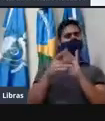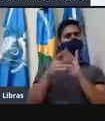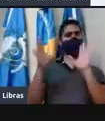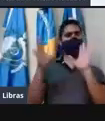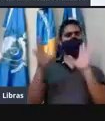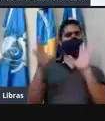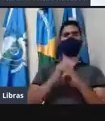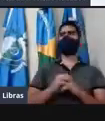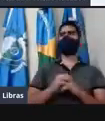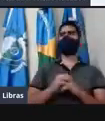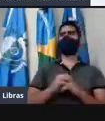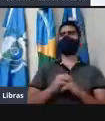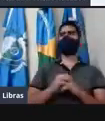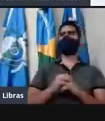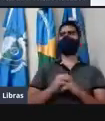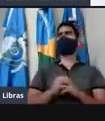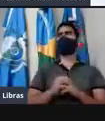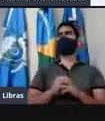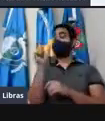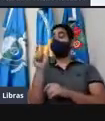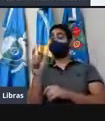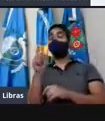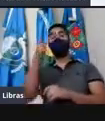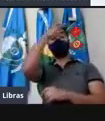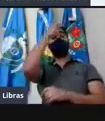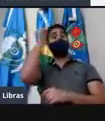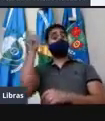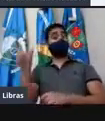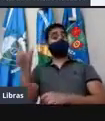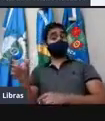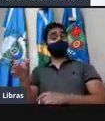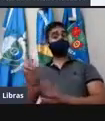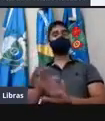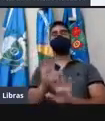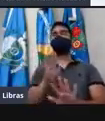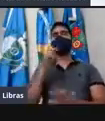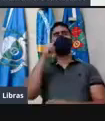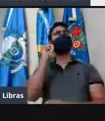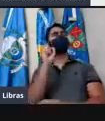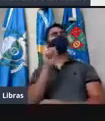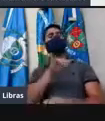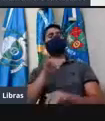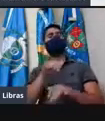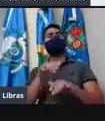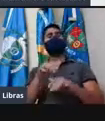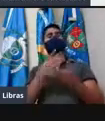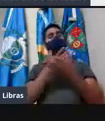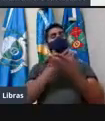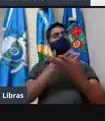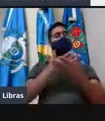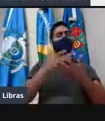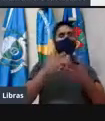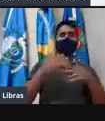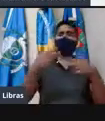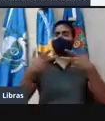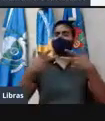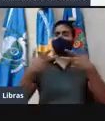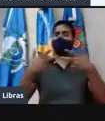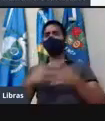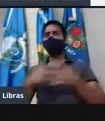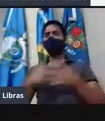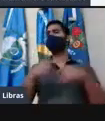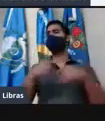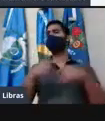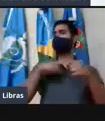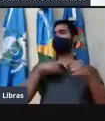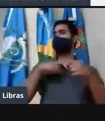A gente viu que quando começa com isso, o que acontece? Tem que se tomar um